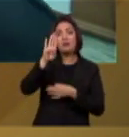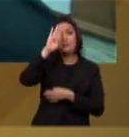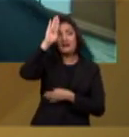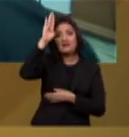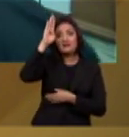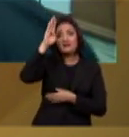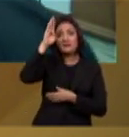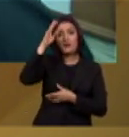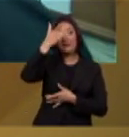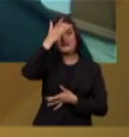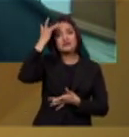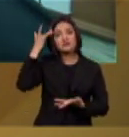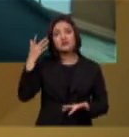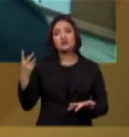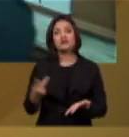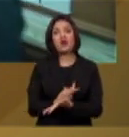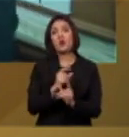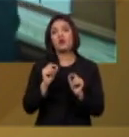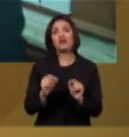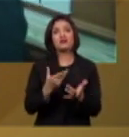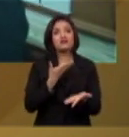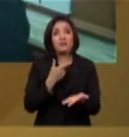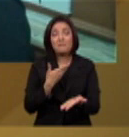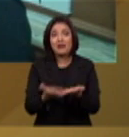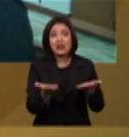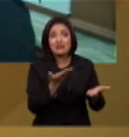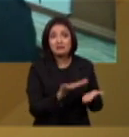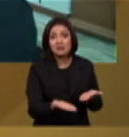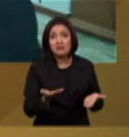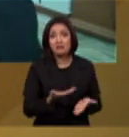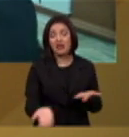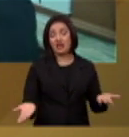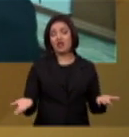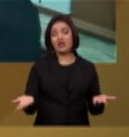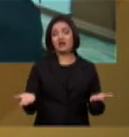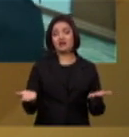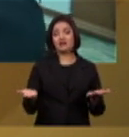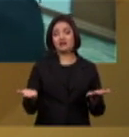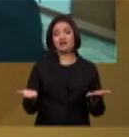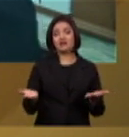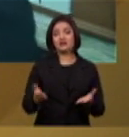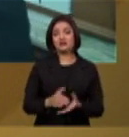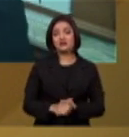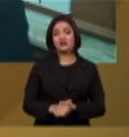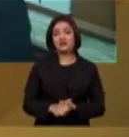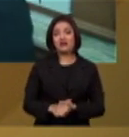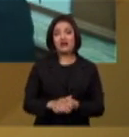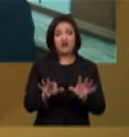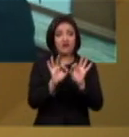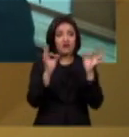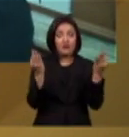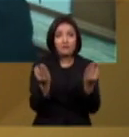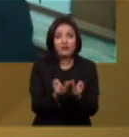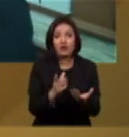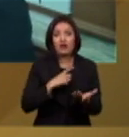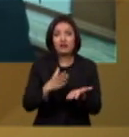têm perdas fatais no âmbito das respectivas